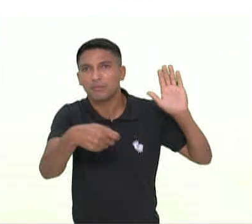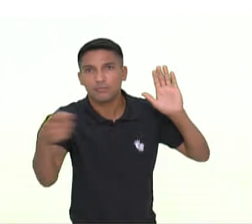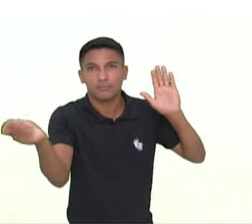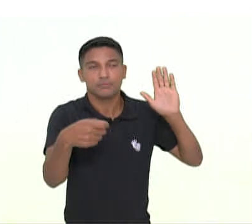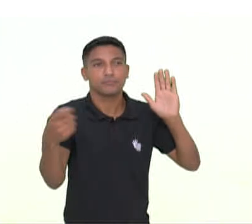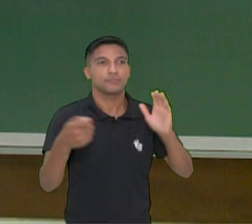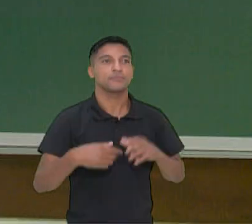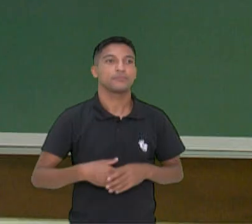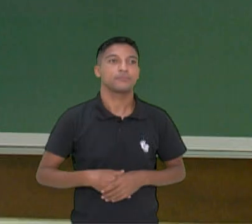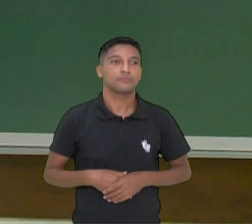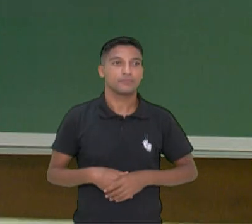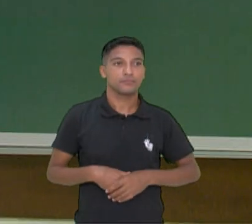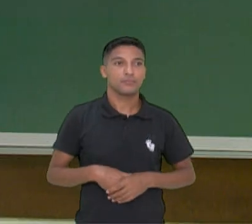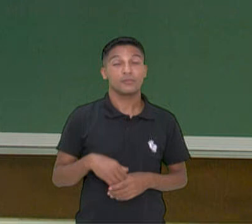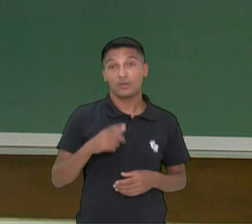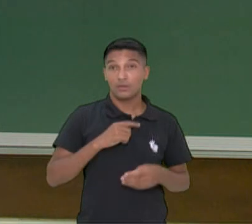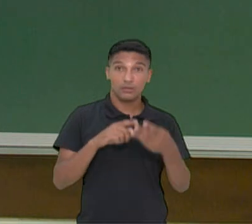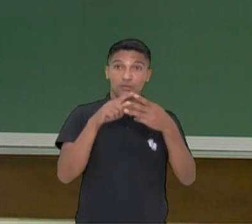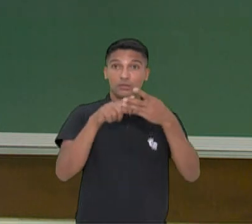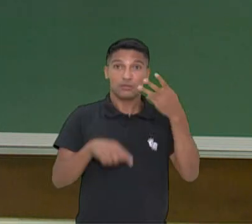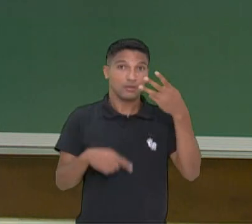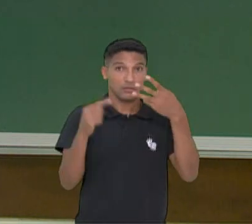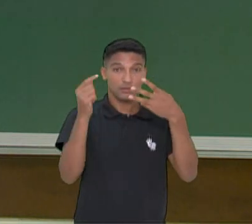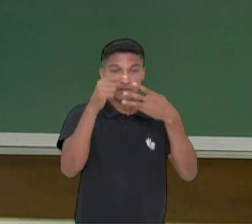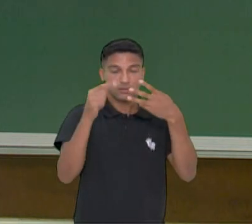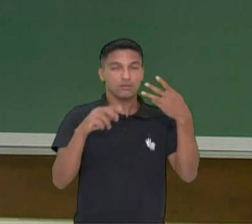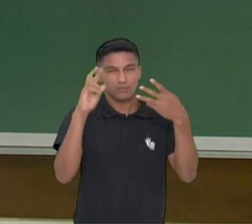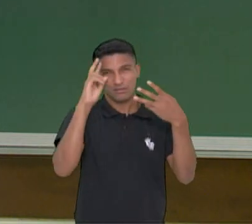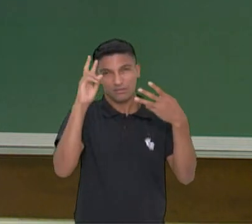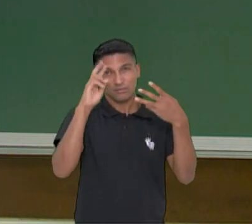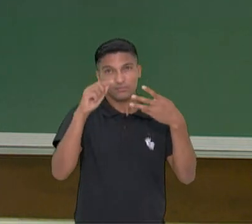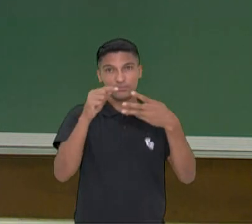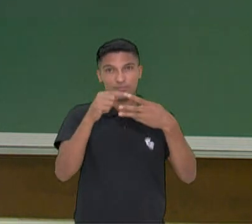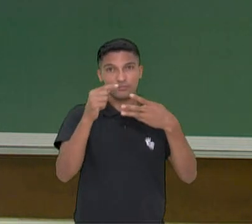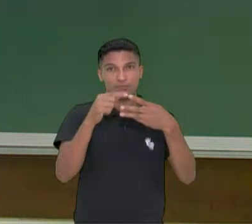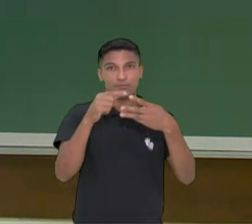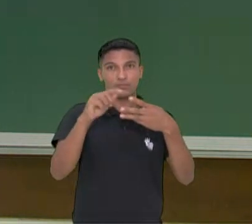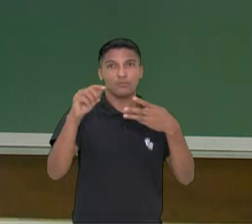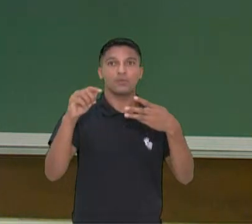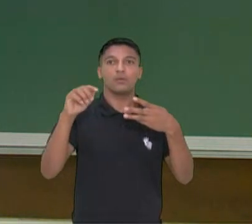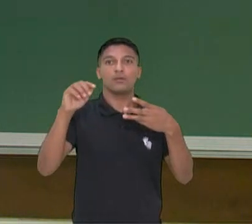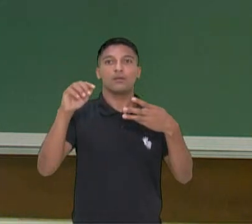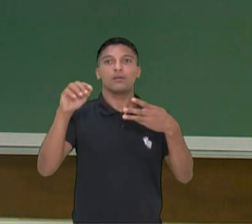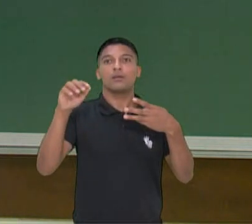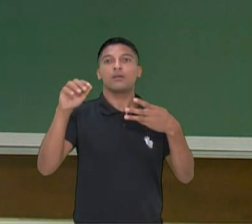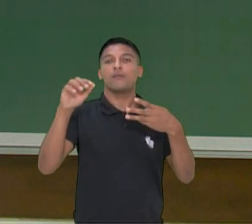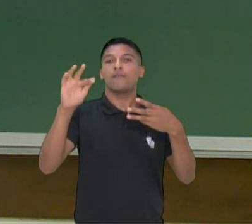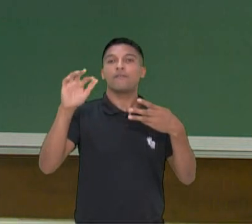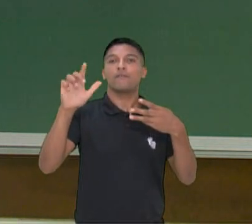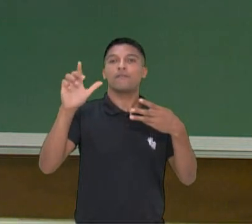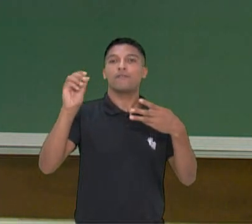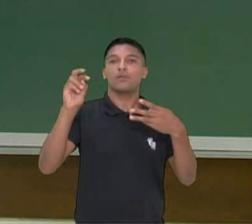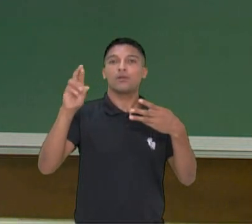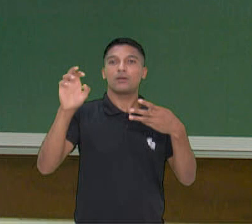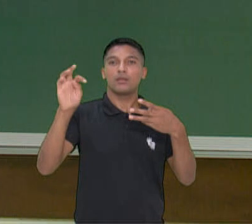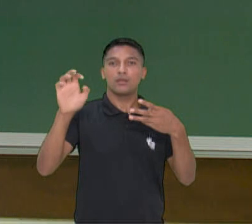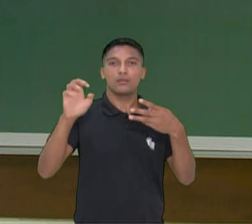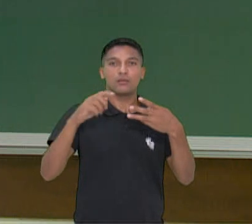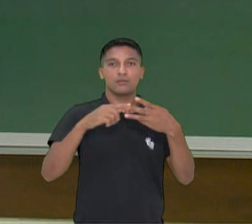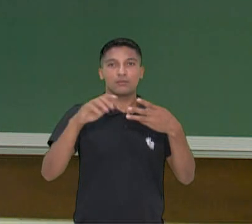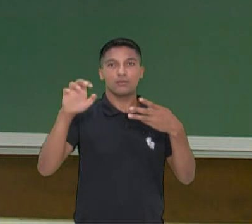florete e sabre Lembrando que a esgrima esportiva ela é um esporte olímpico né praticado nas